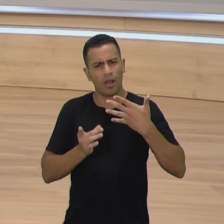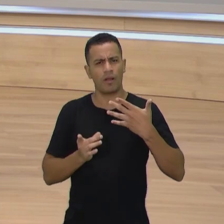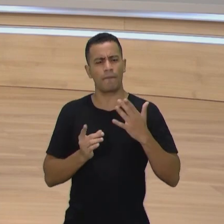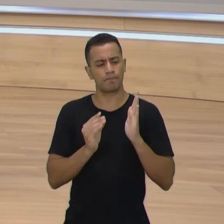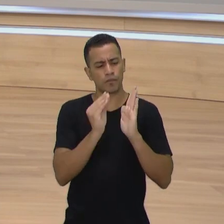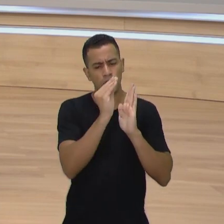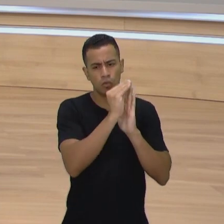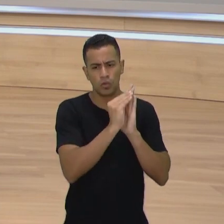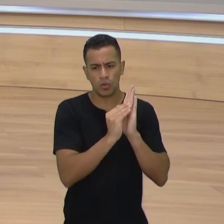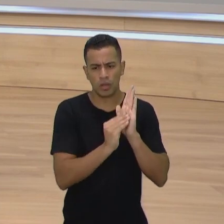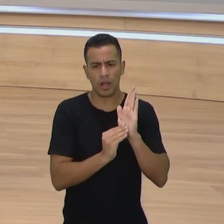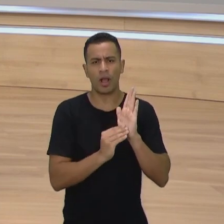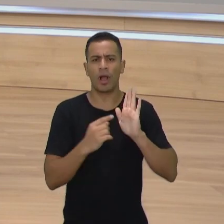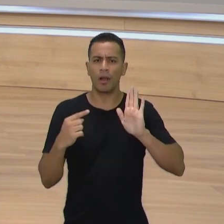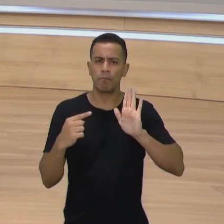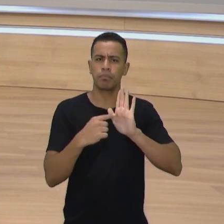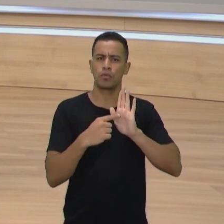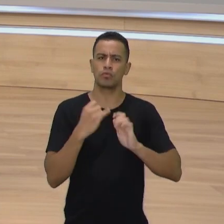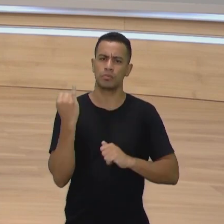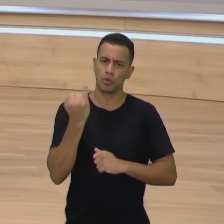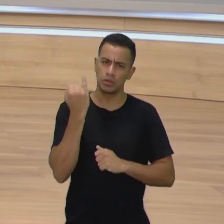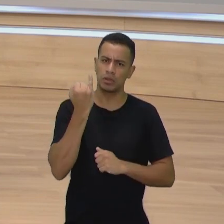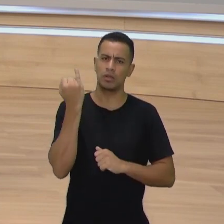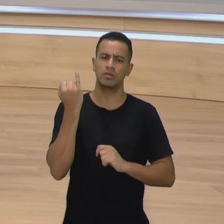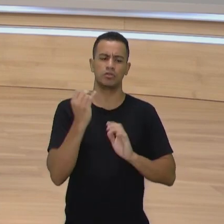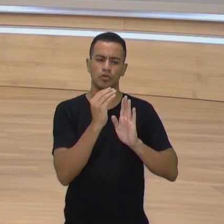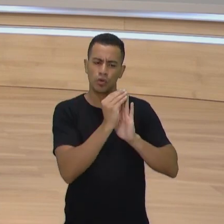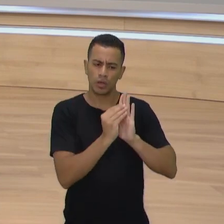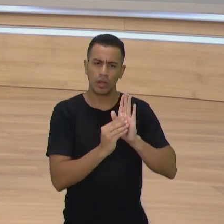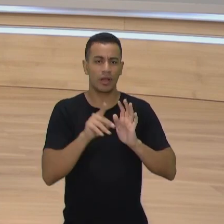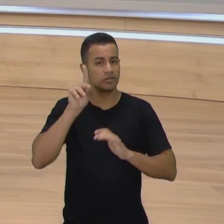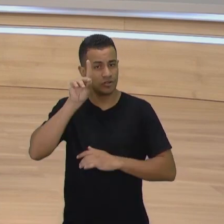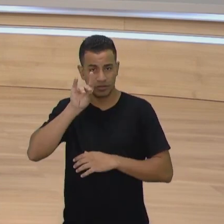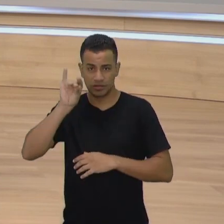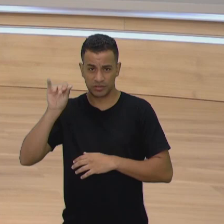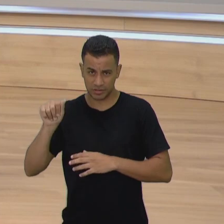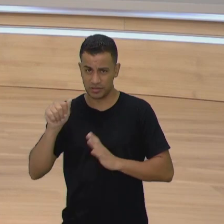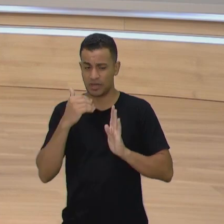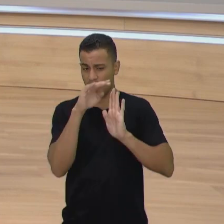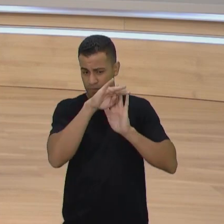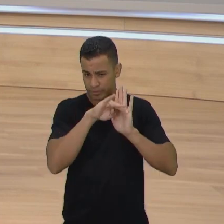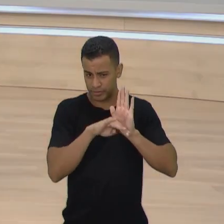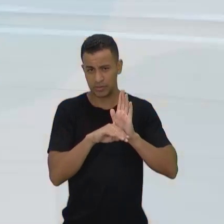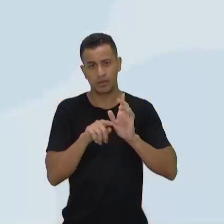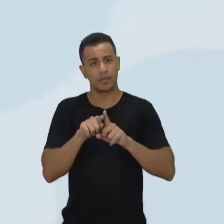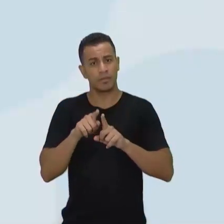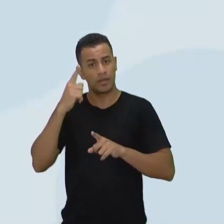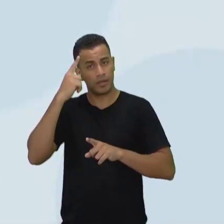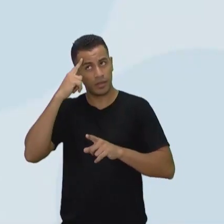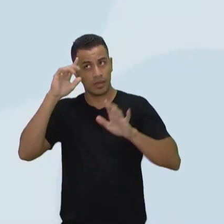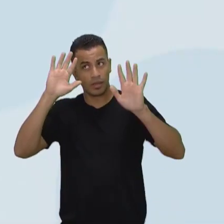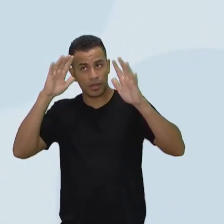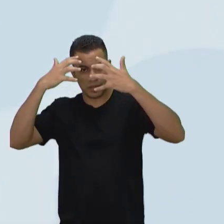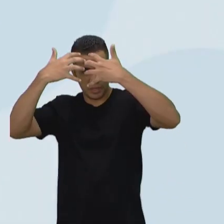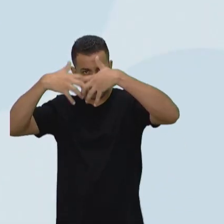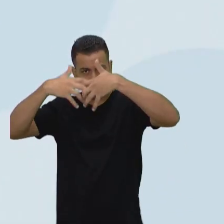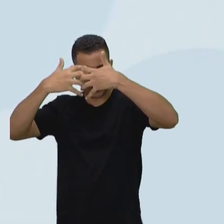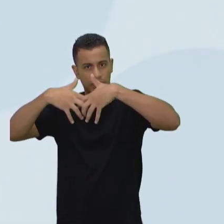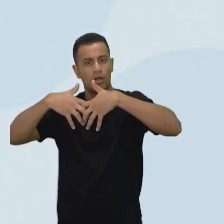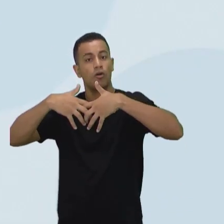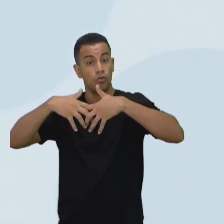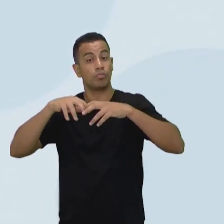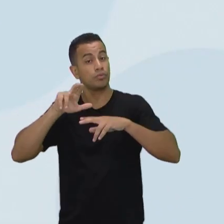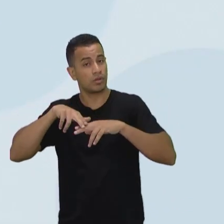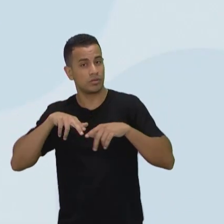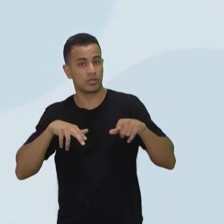pontos relevantes, data e as reflexões que vocês vão fazer em cima dessa nossa formação